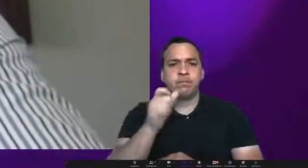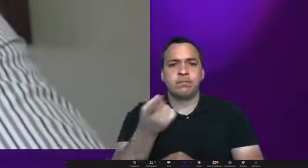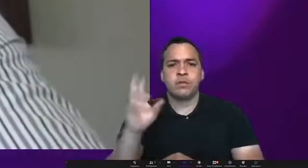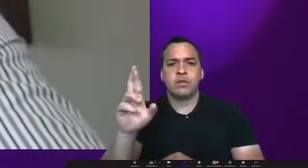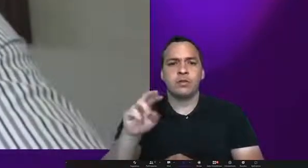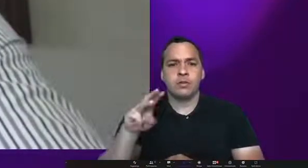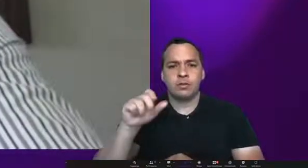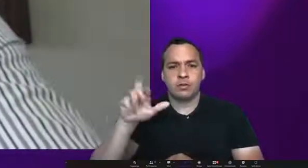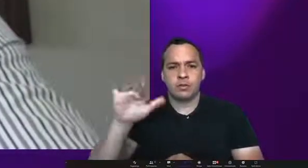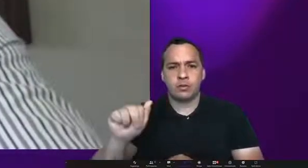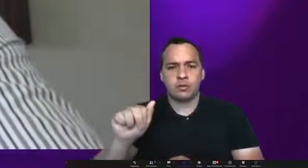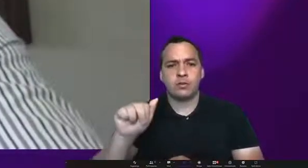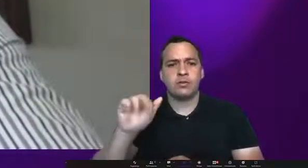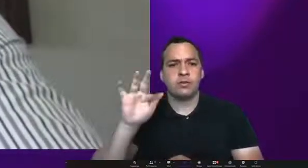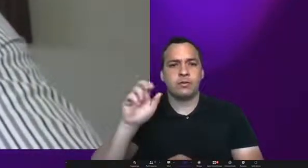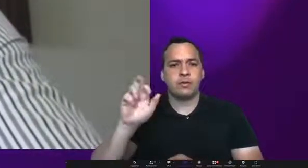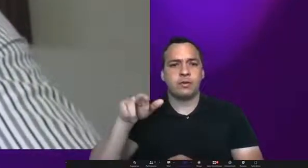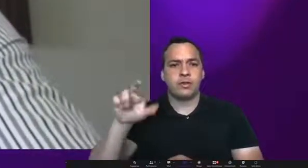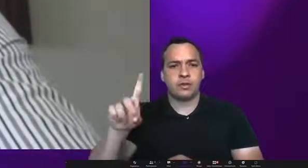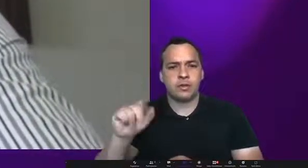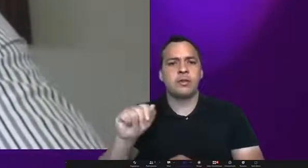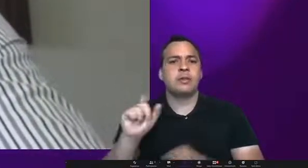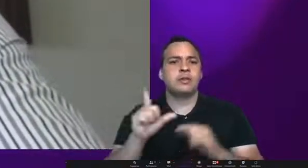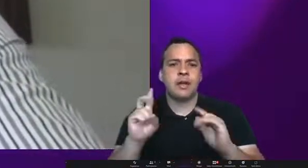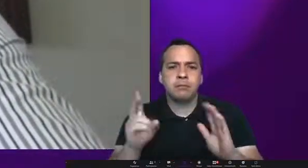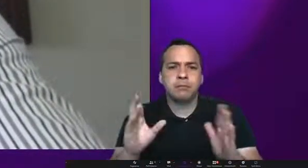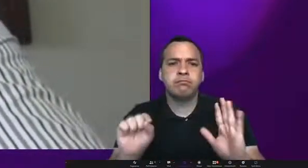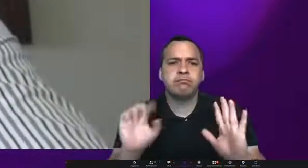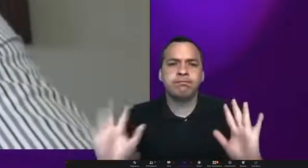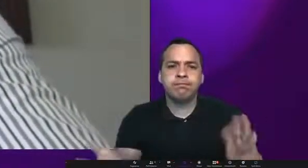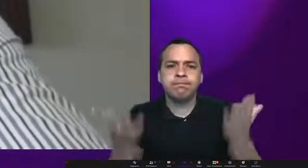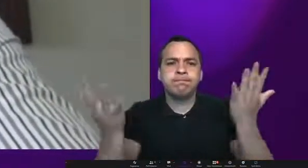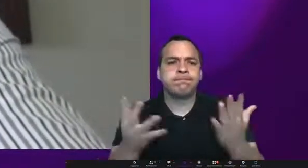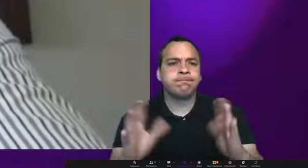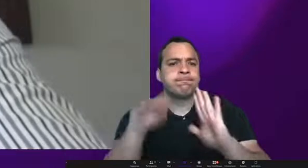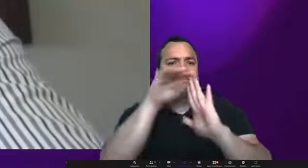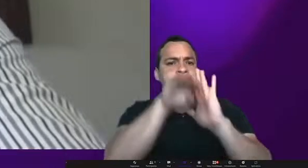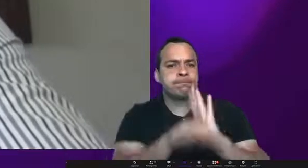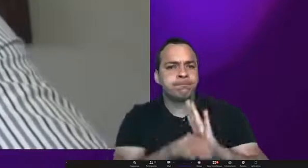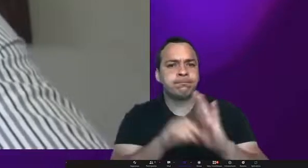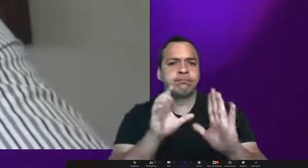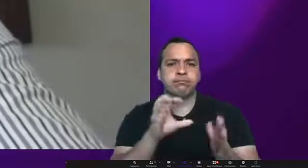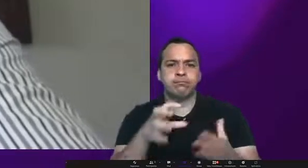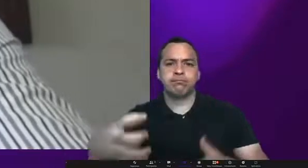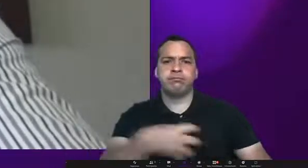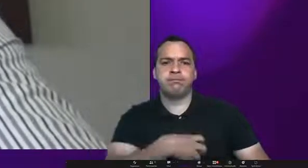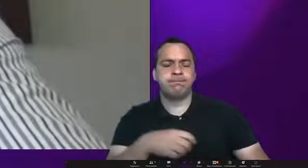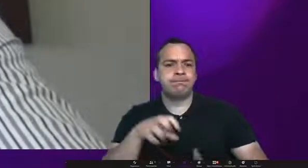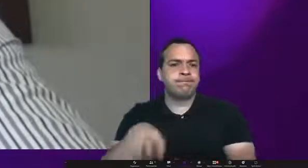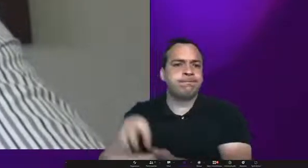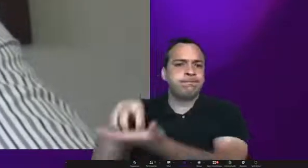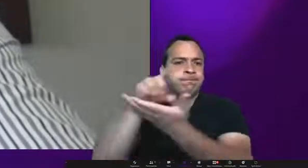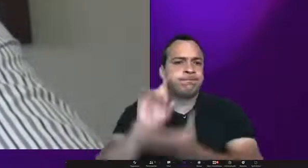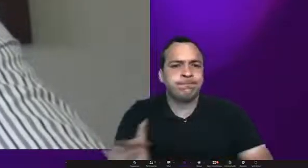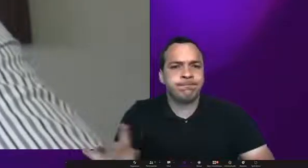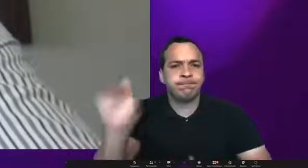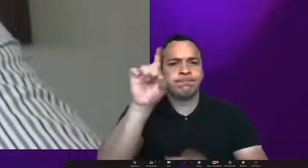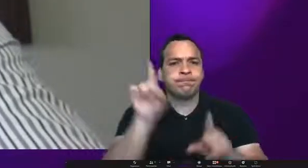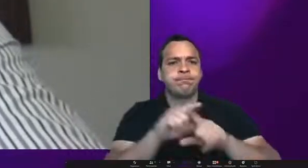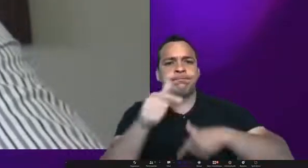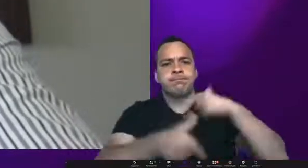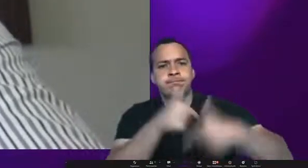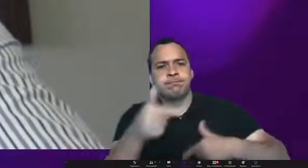que sempre incentivou a implementação dos transplantes nas unidades e tem feito isso